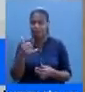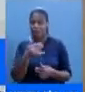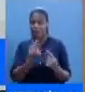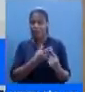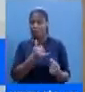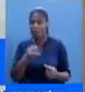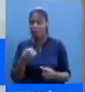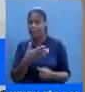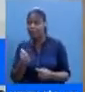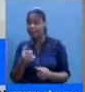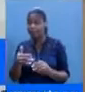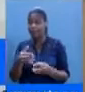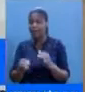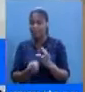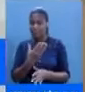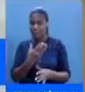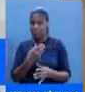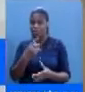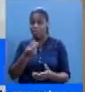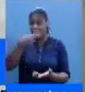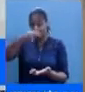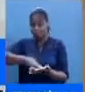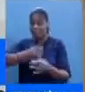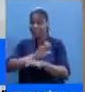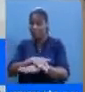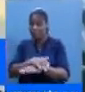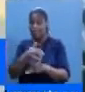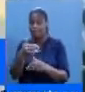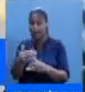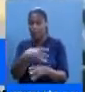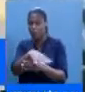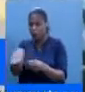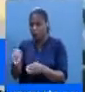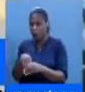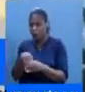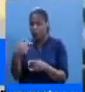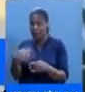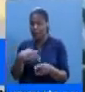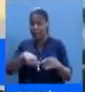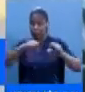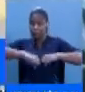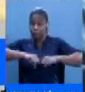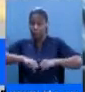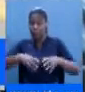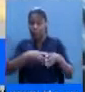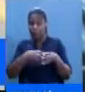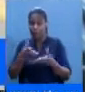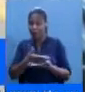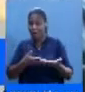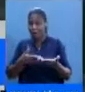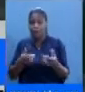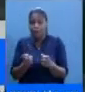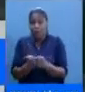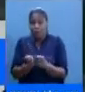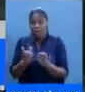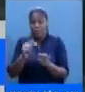foi implementado o subsídio de desemprego, que significa que vai passar a estar incluído nesta convenção de reciprocidade,